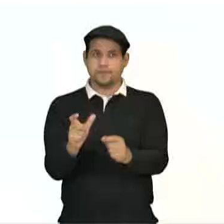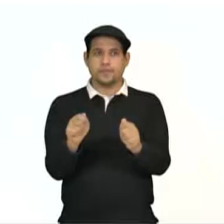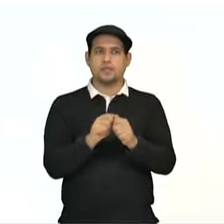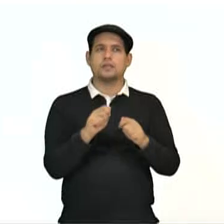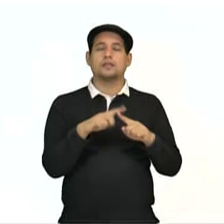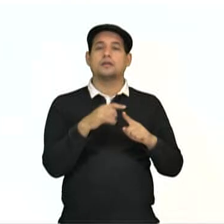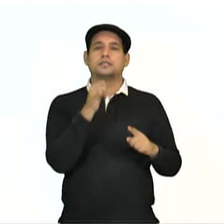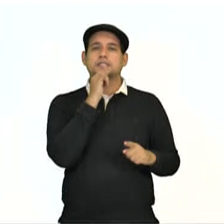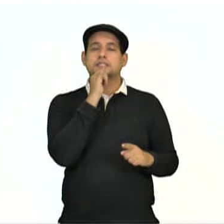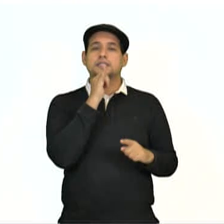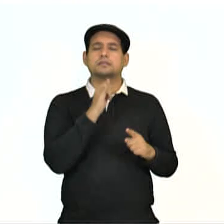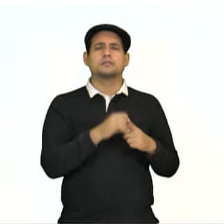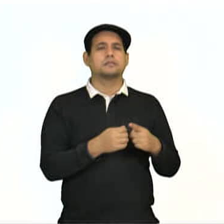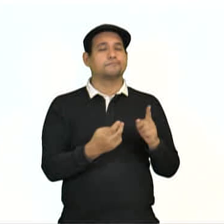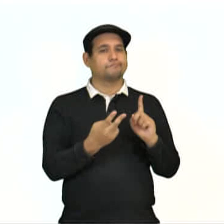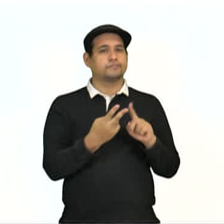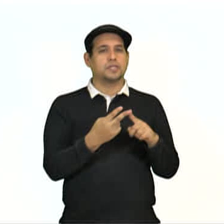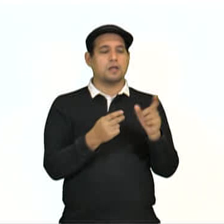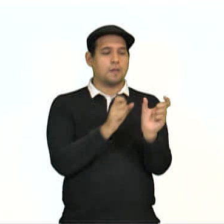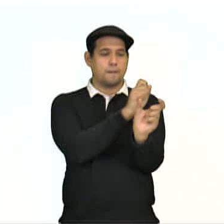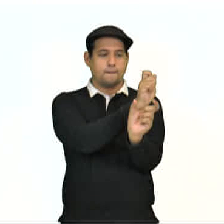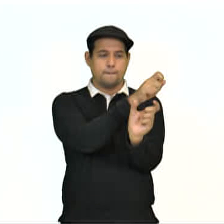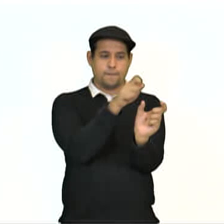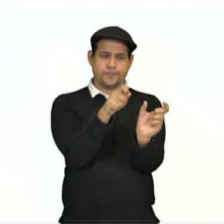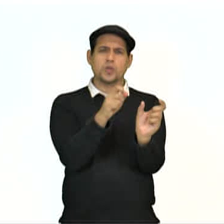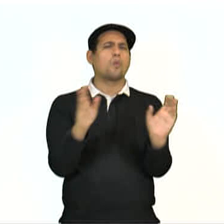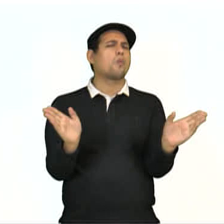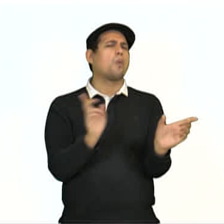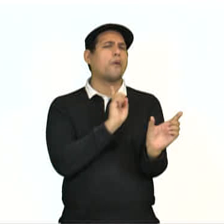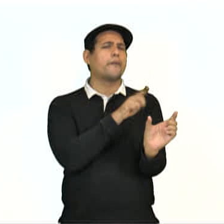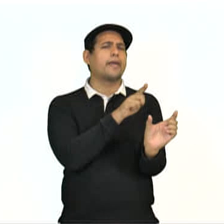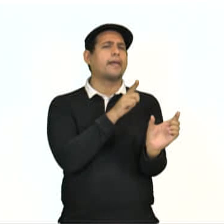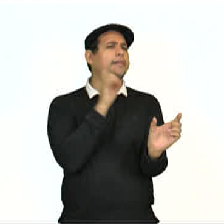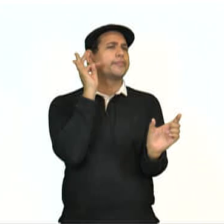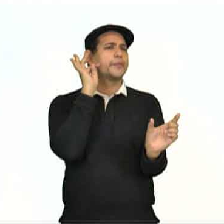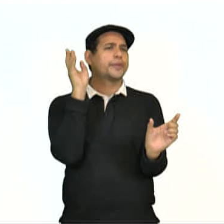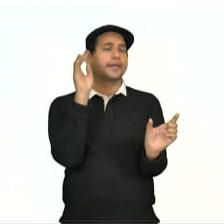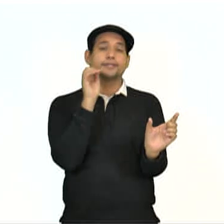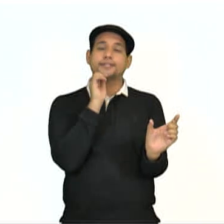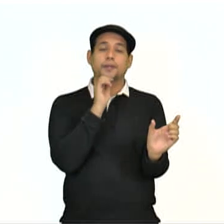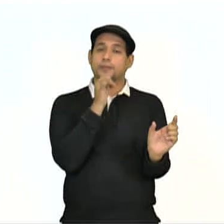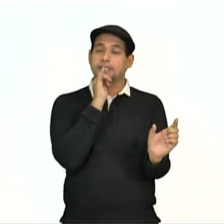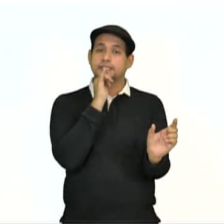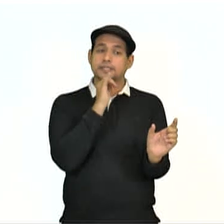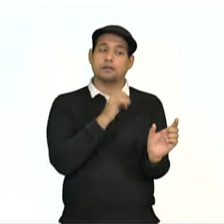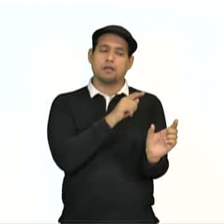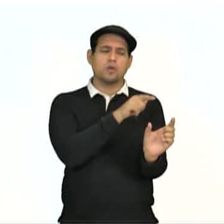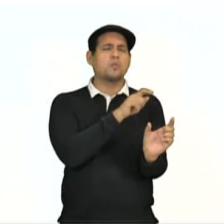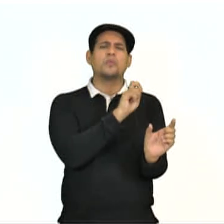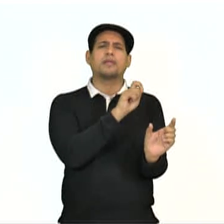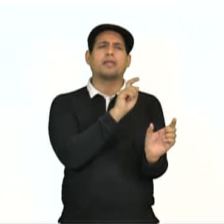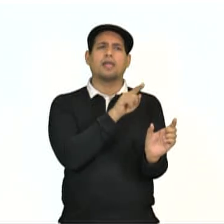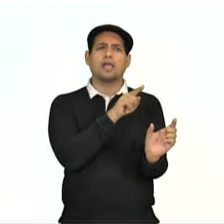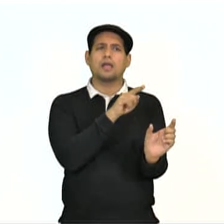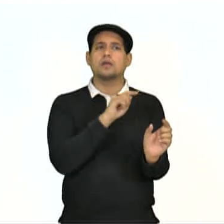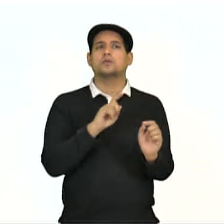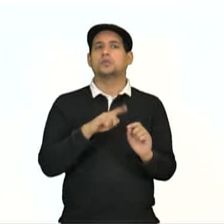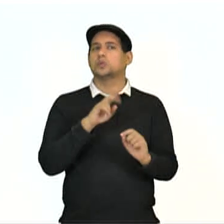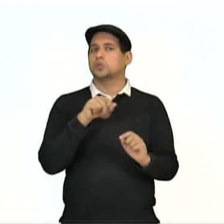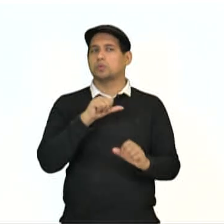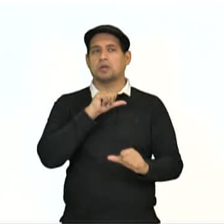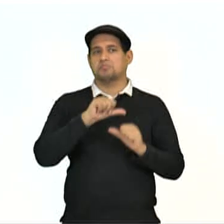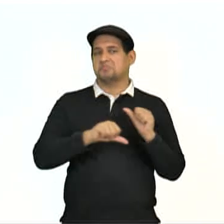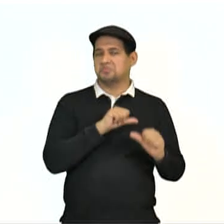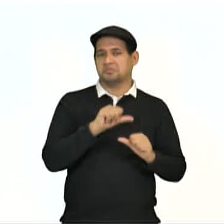assim: segundo o, aí você vai colocar qual é a teoria, tá? Os organismos são